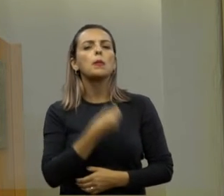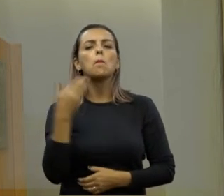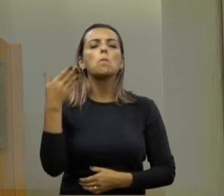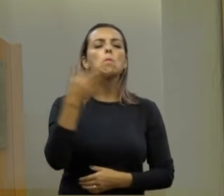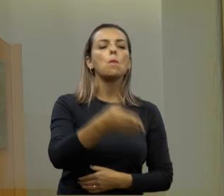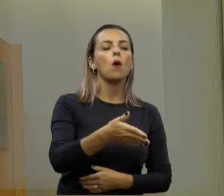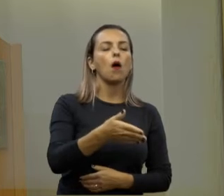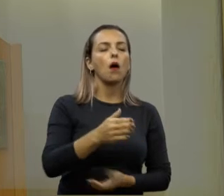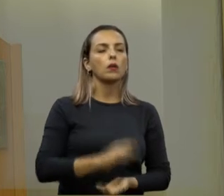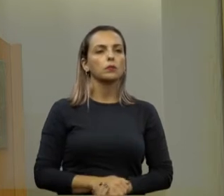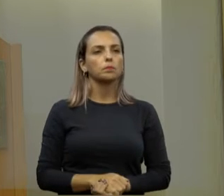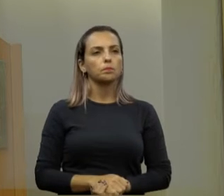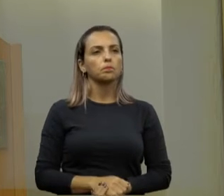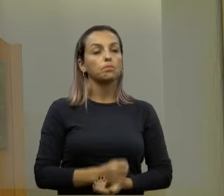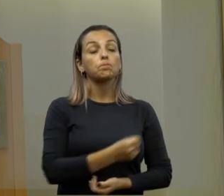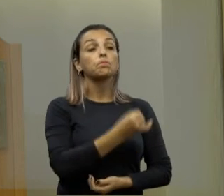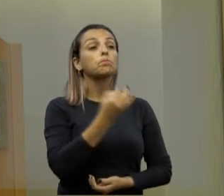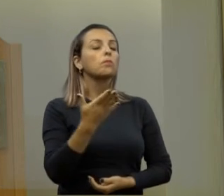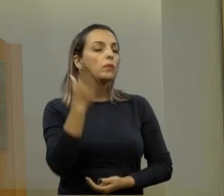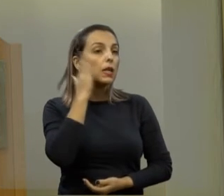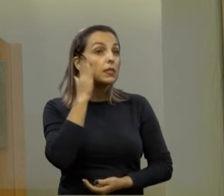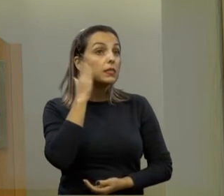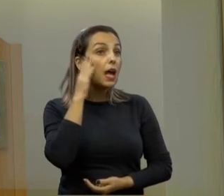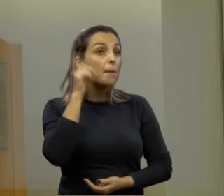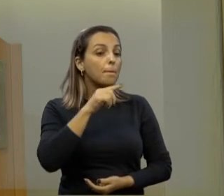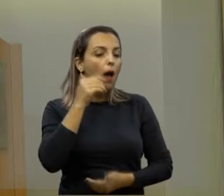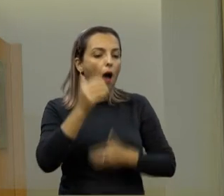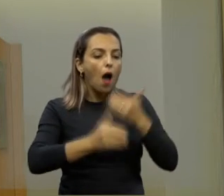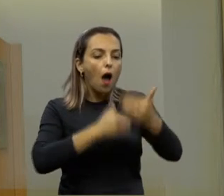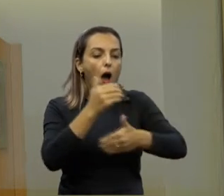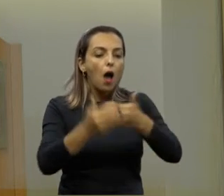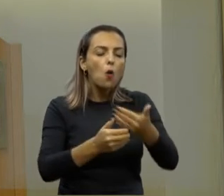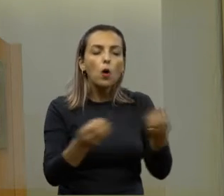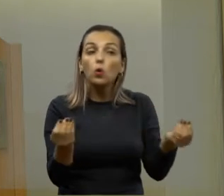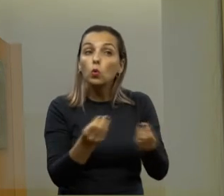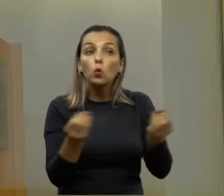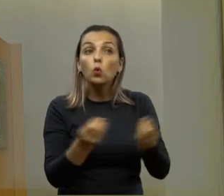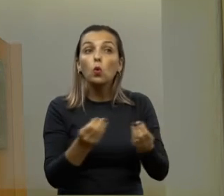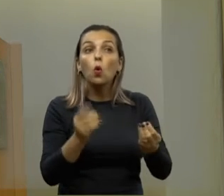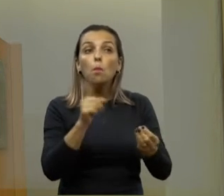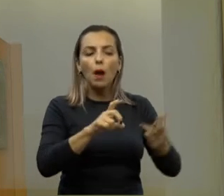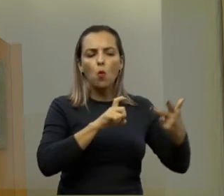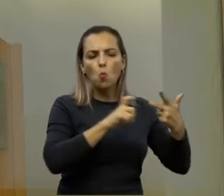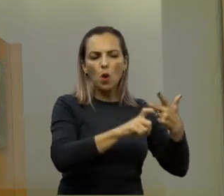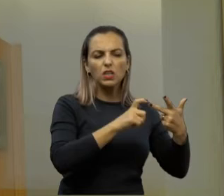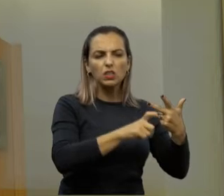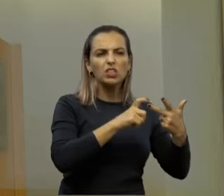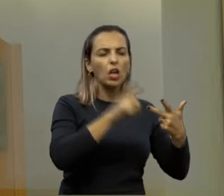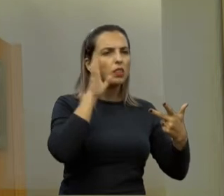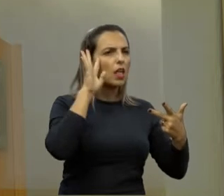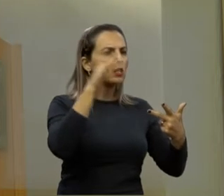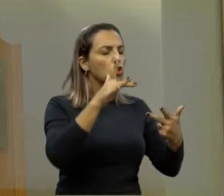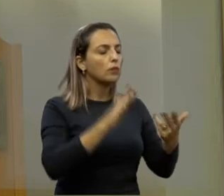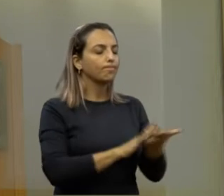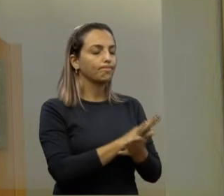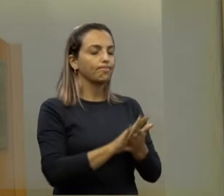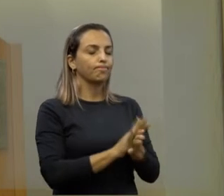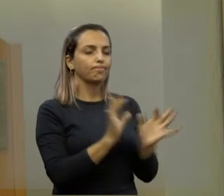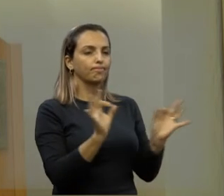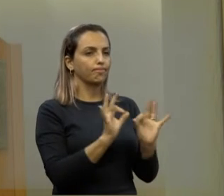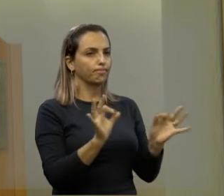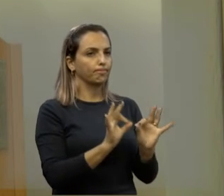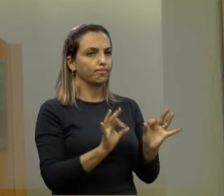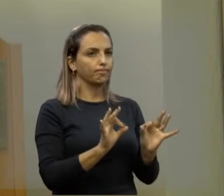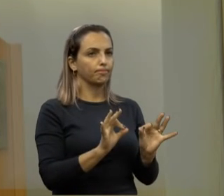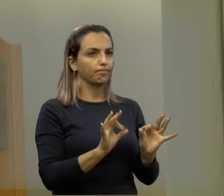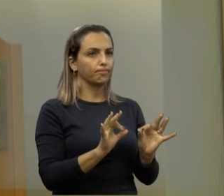estão por dentro de como se dá esse processo onde o Executivo não toma para si a responsabilidade e nem